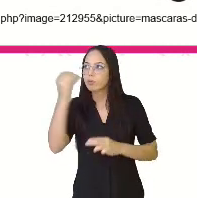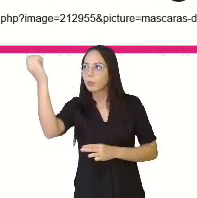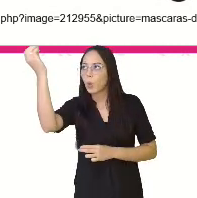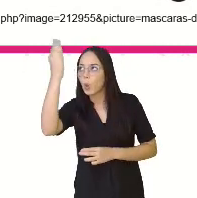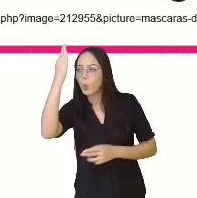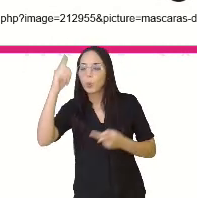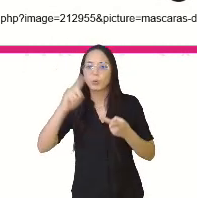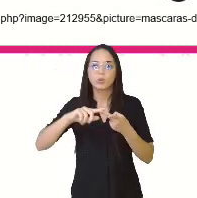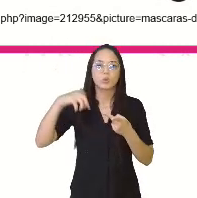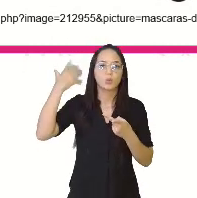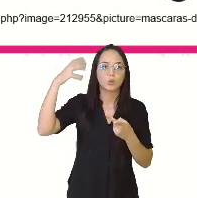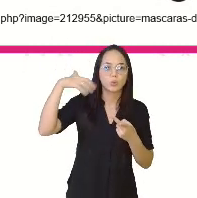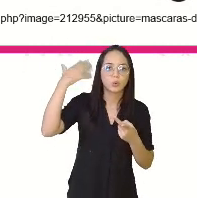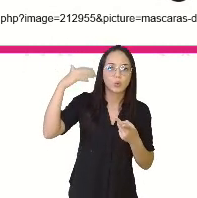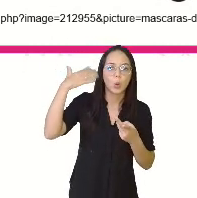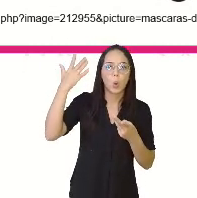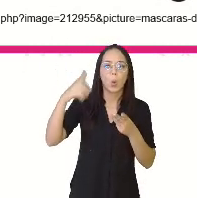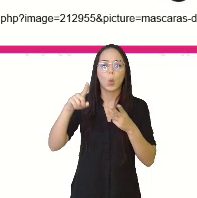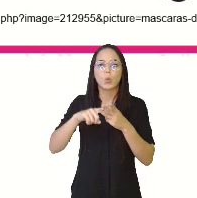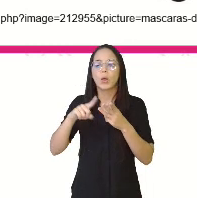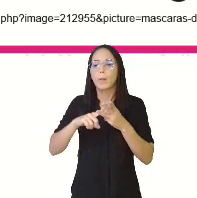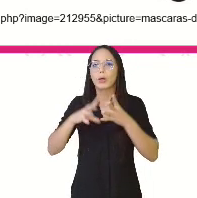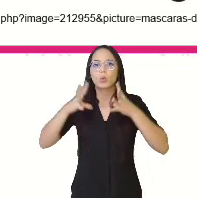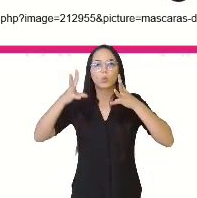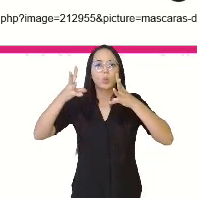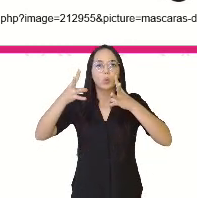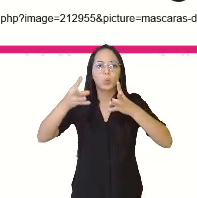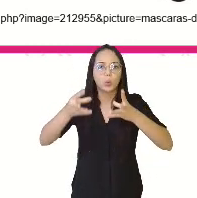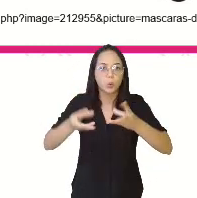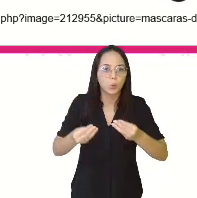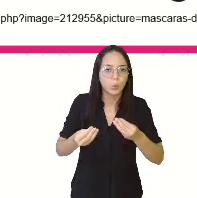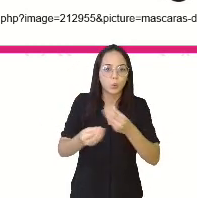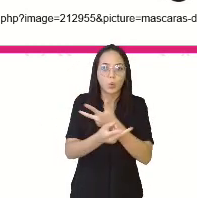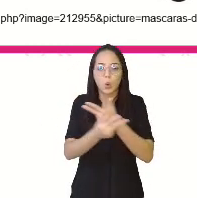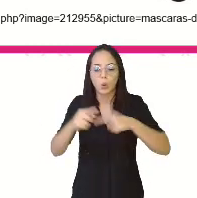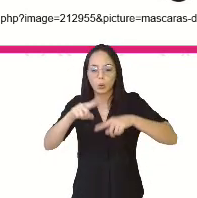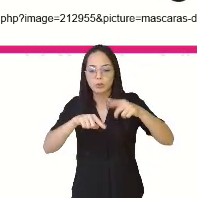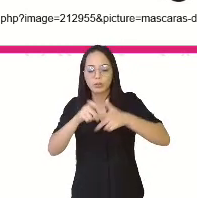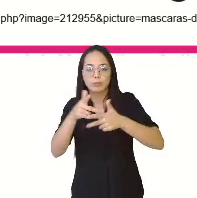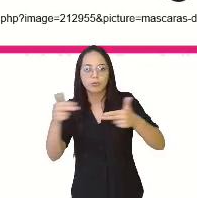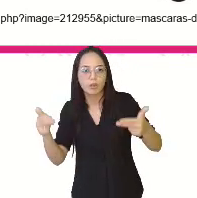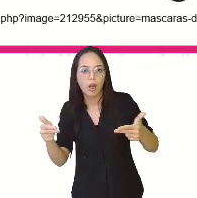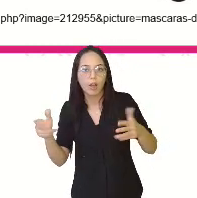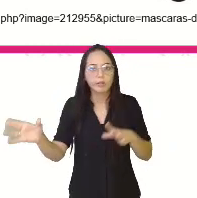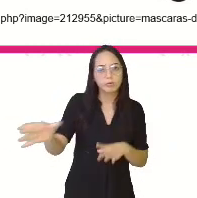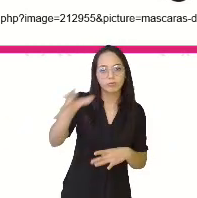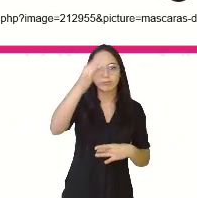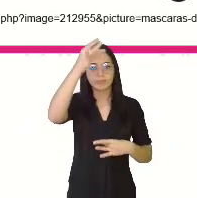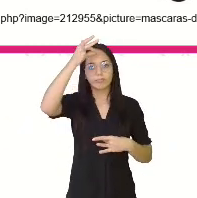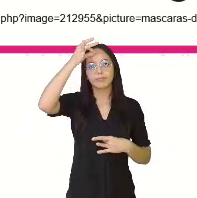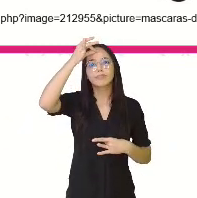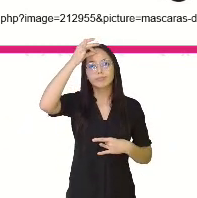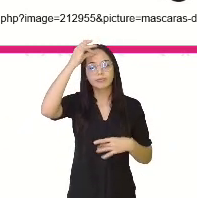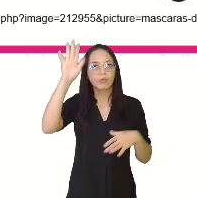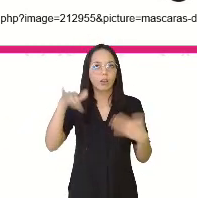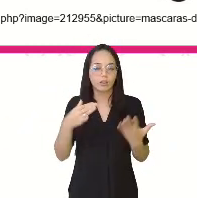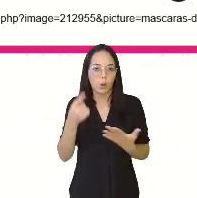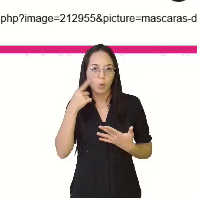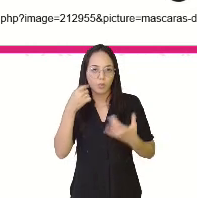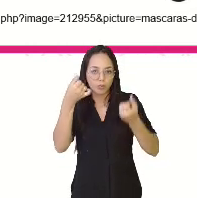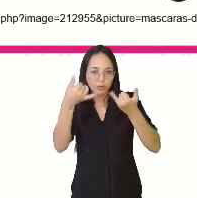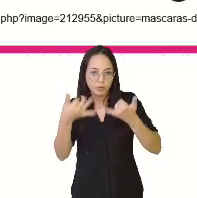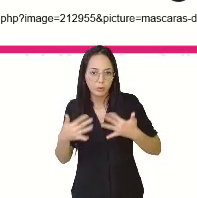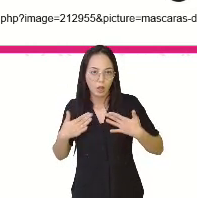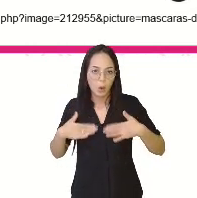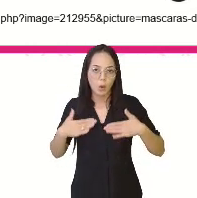ao som, ao guarda-roupa, aos adereços, A encenação. Então, vamos lá, para explicar com mais